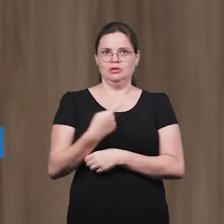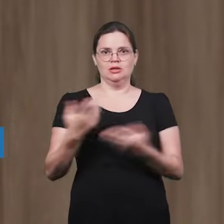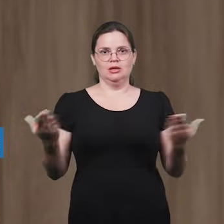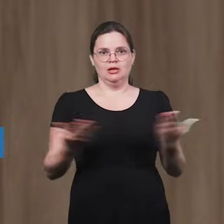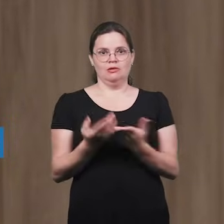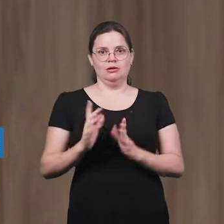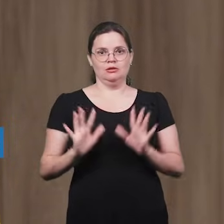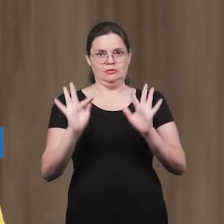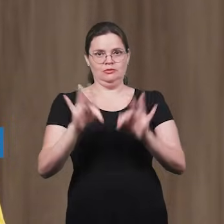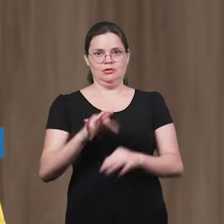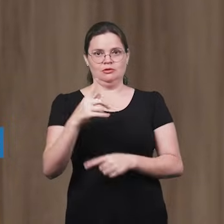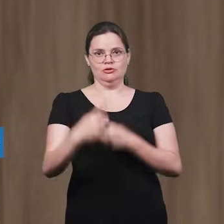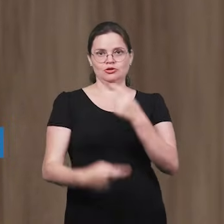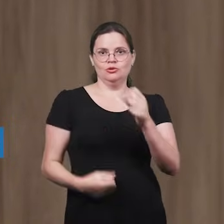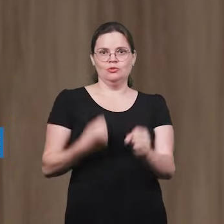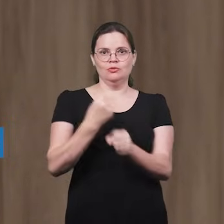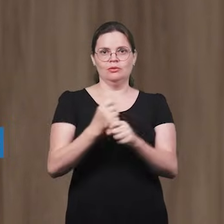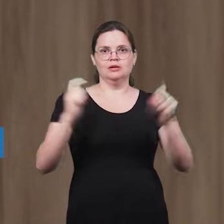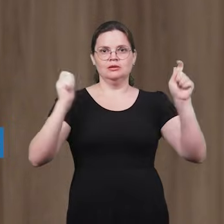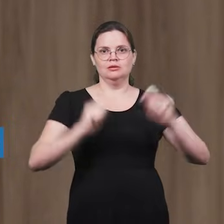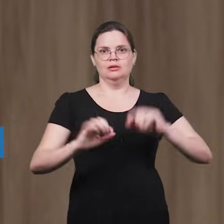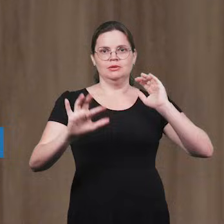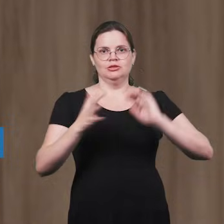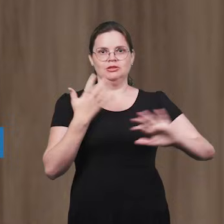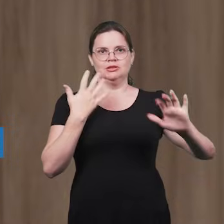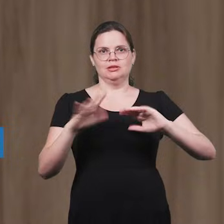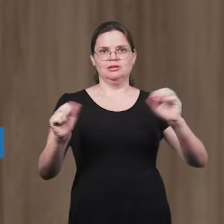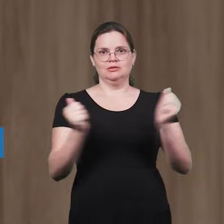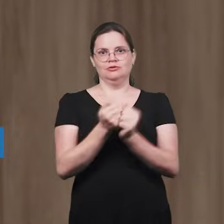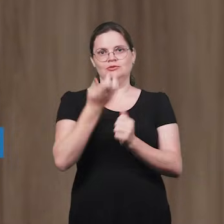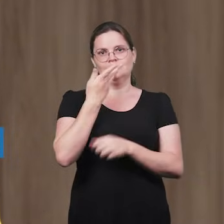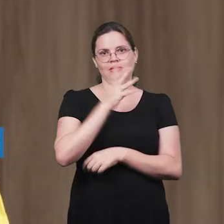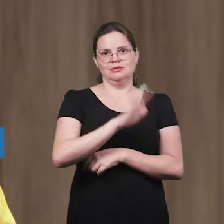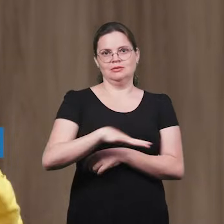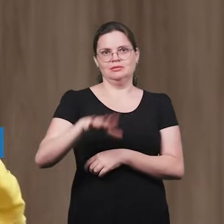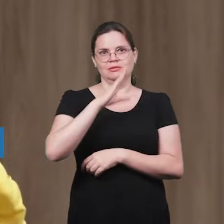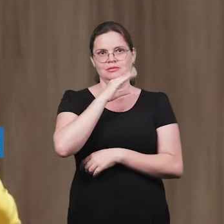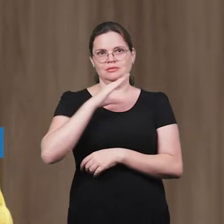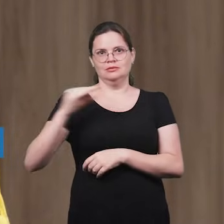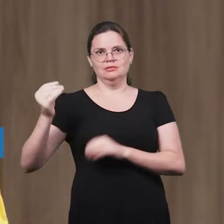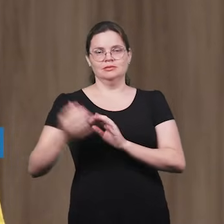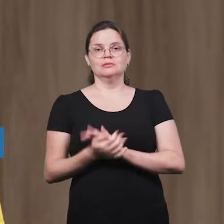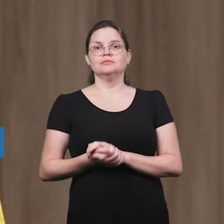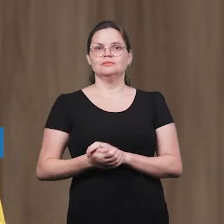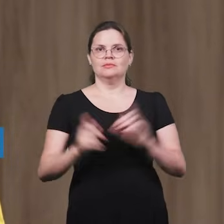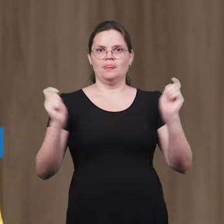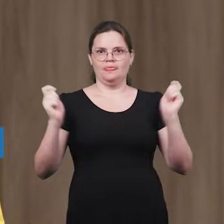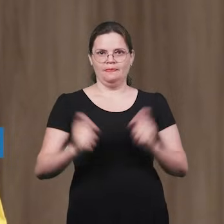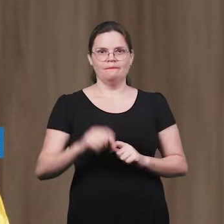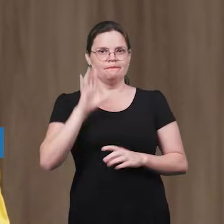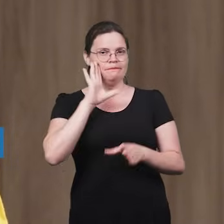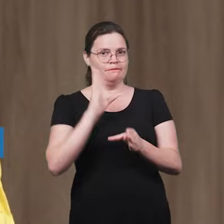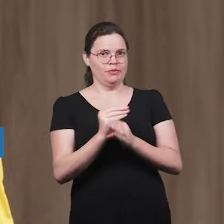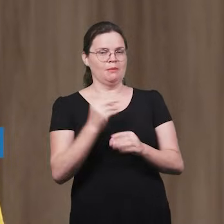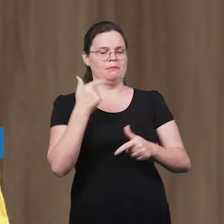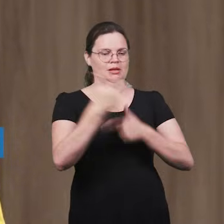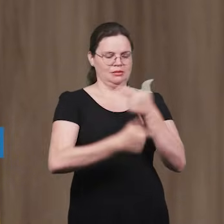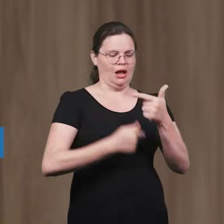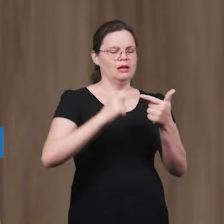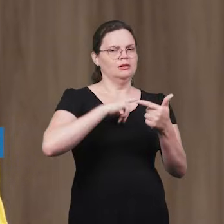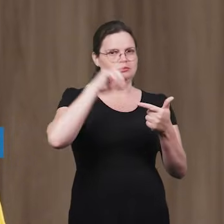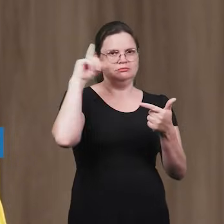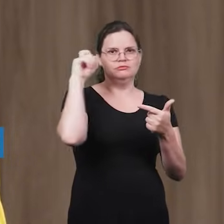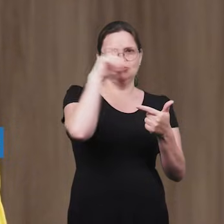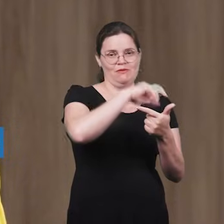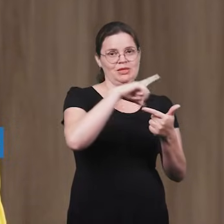um ano nós podemos cantar com as nossas crianças intermediárias e adolescentes. Vivemos batalhas, mas cada uma